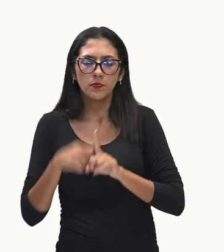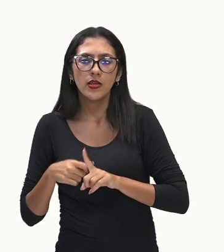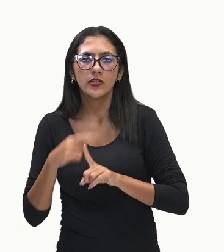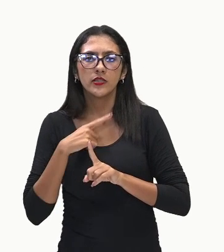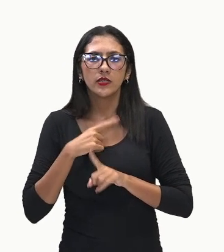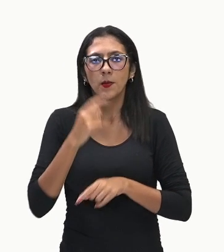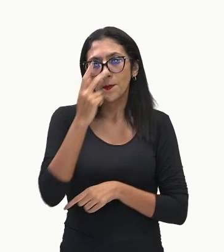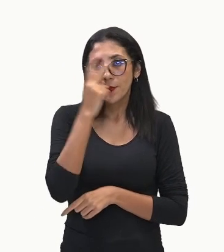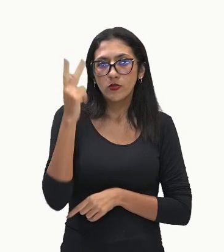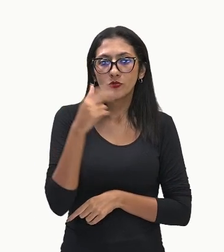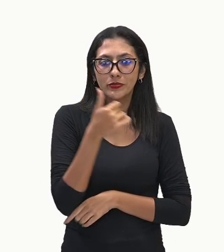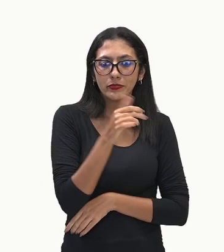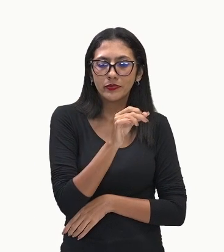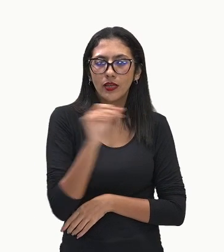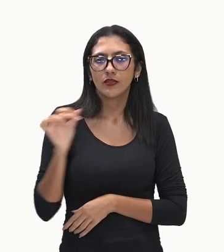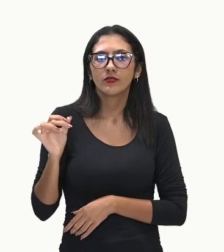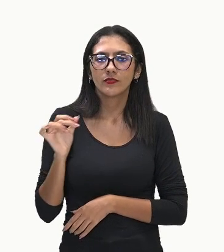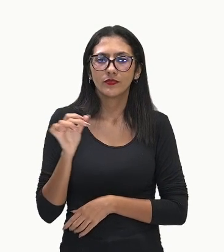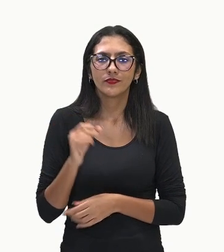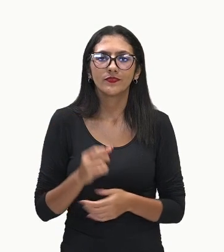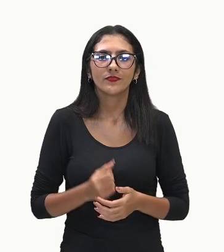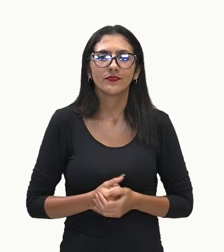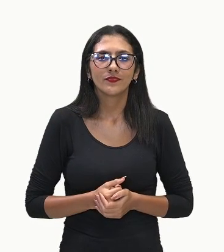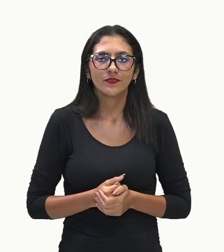100 casos. Então nós temos aqui,